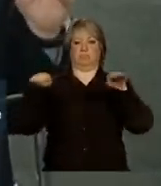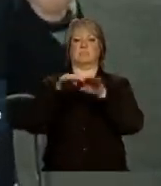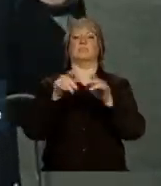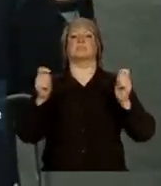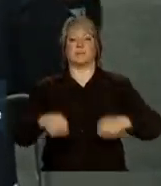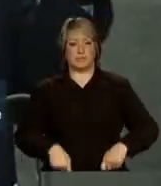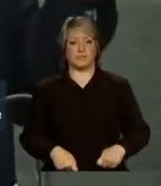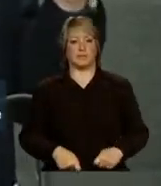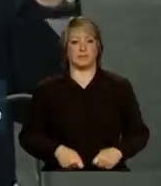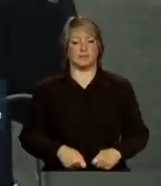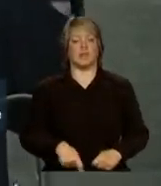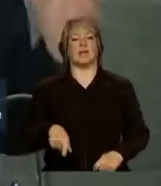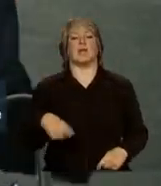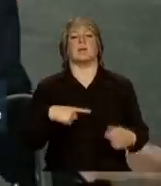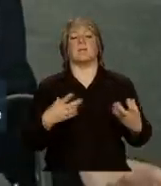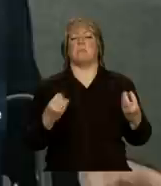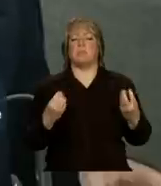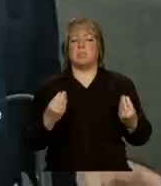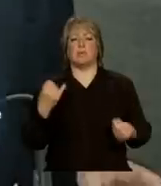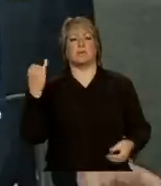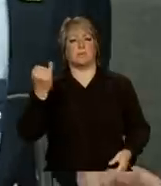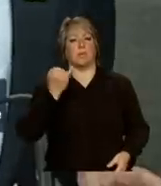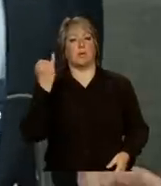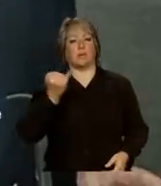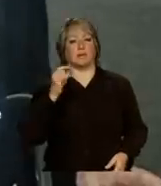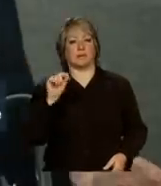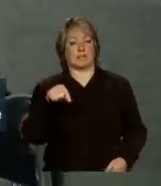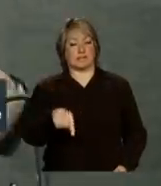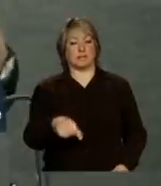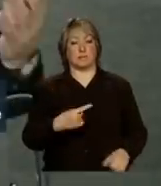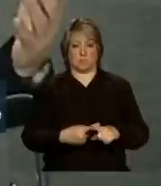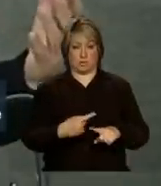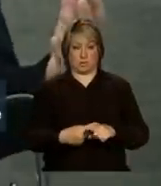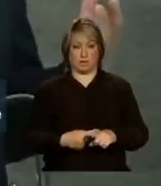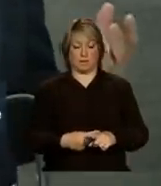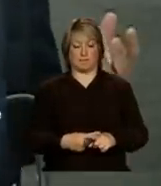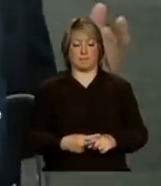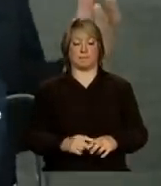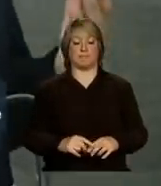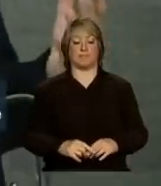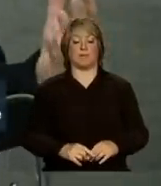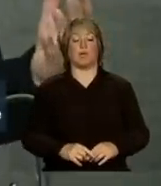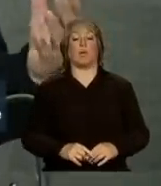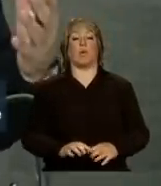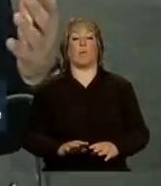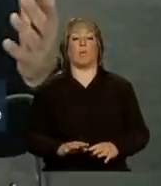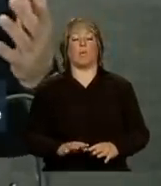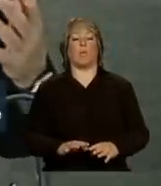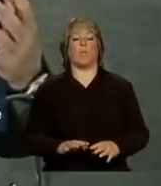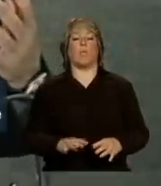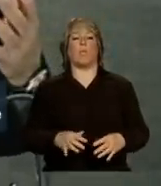é é é muito muito importante isso né porque quando a gente